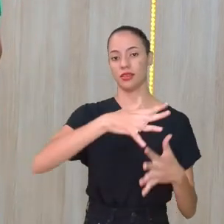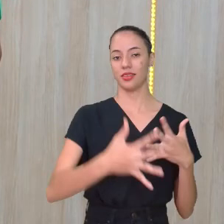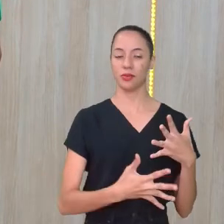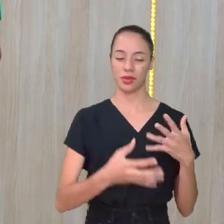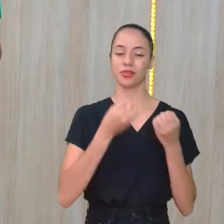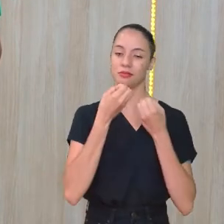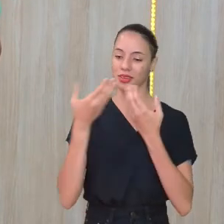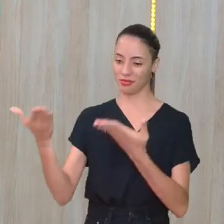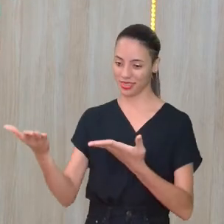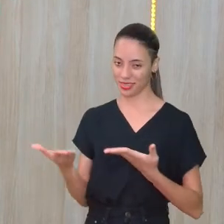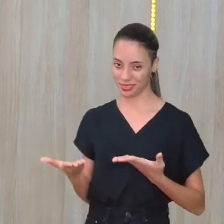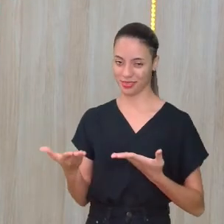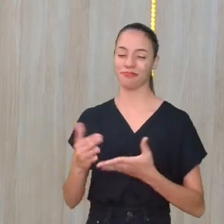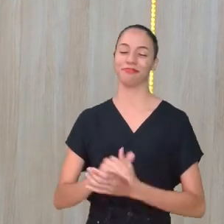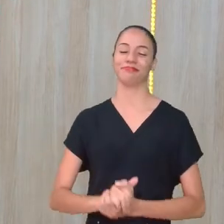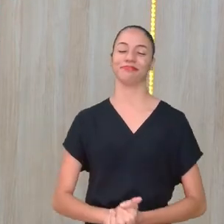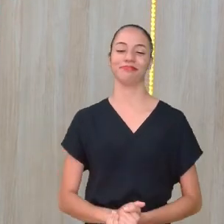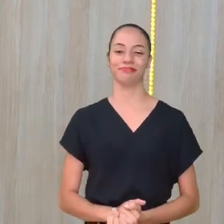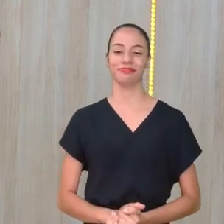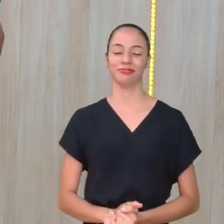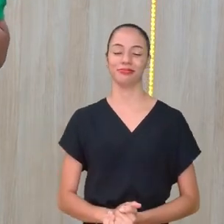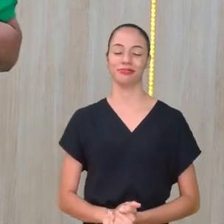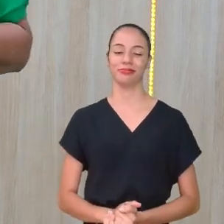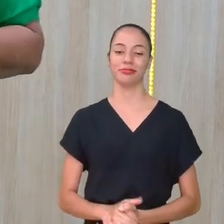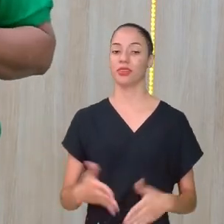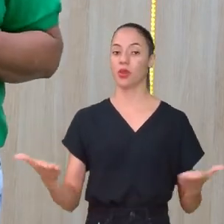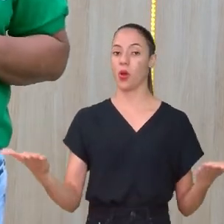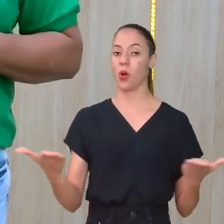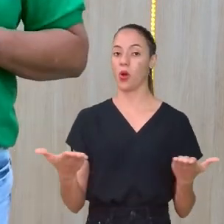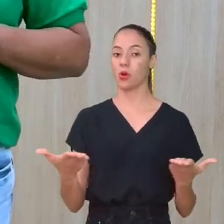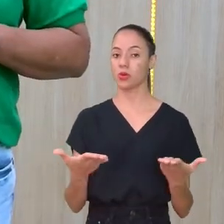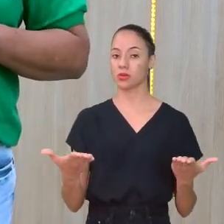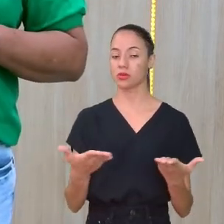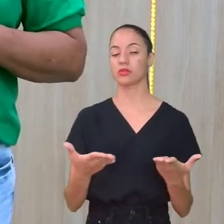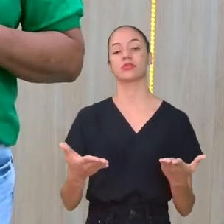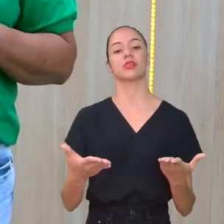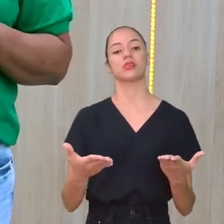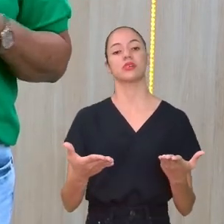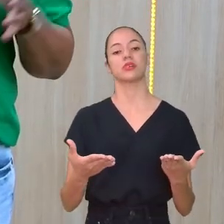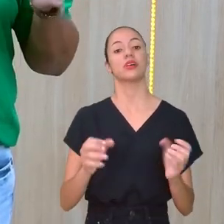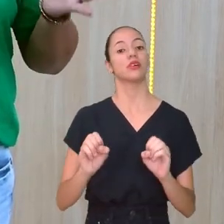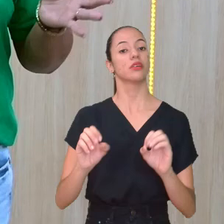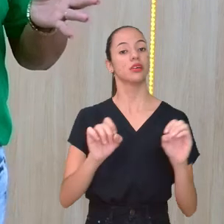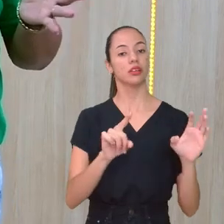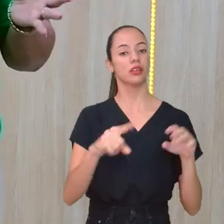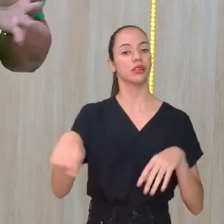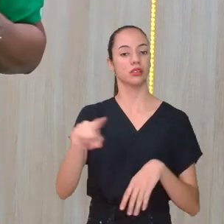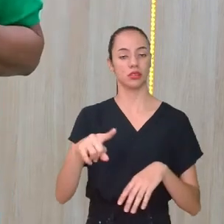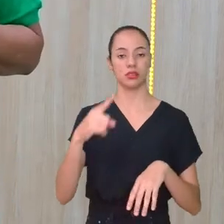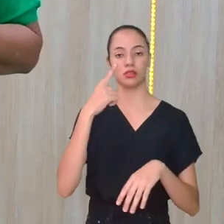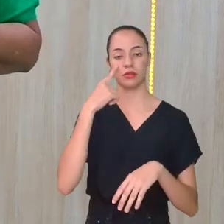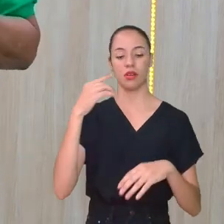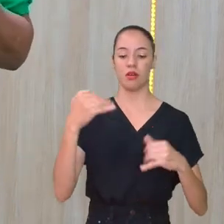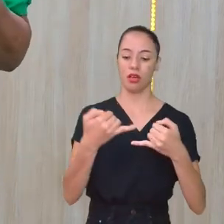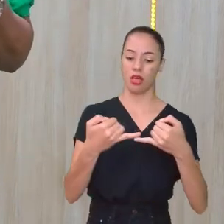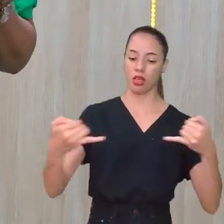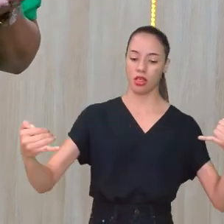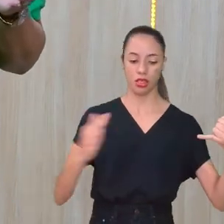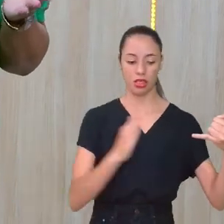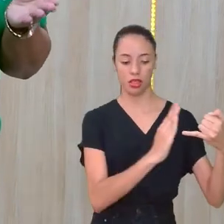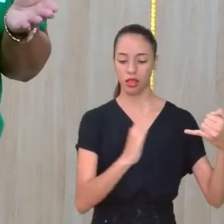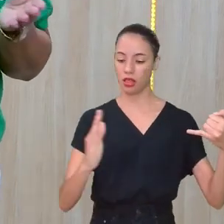bem-vinda, Raquel. E hoje nós vamos ver, pessoal, a reta numérica, né?